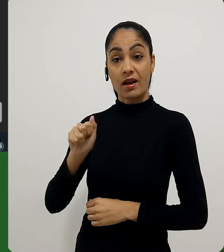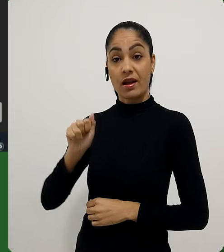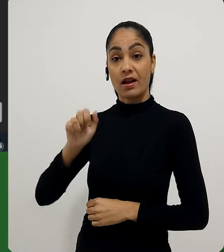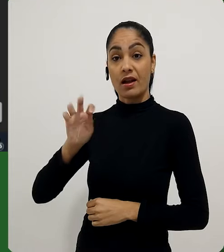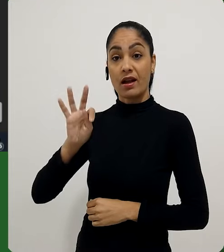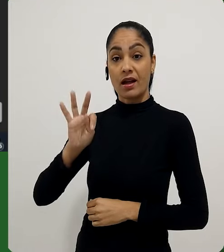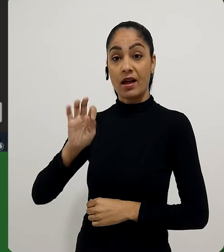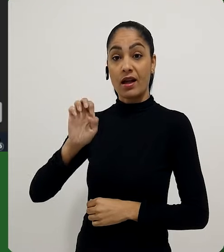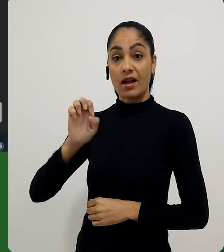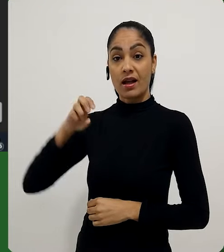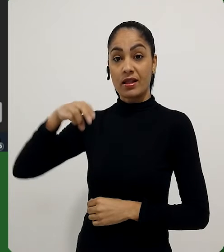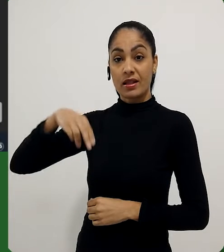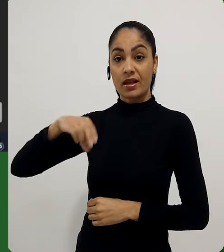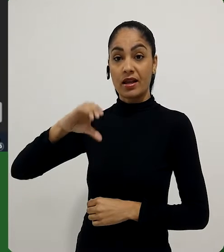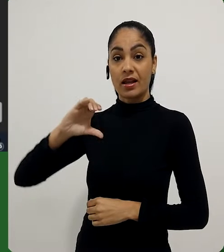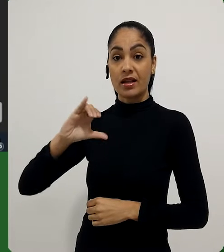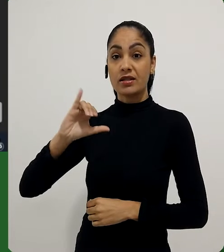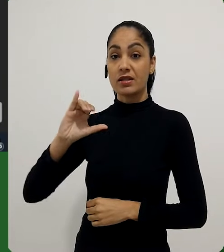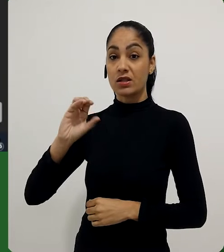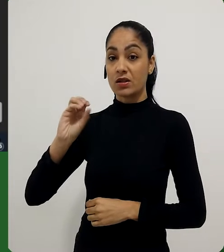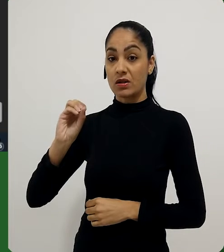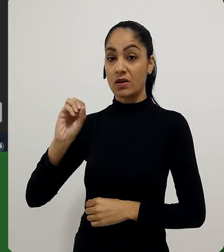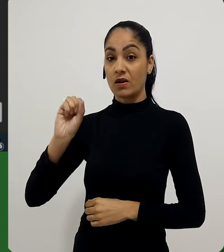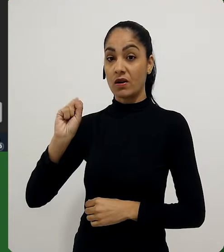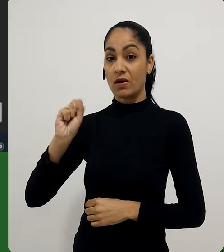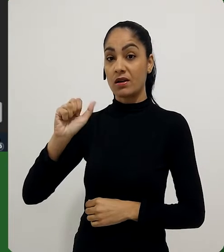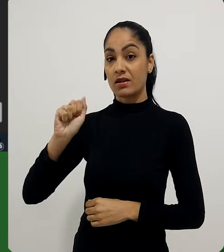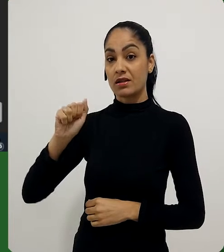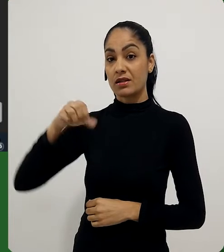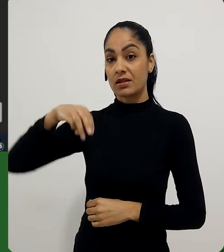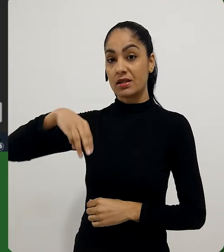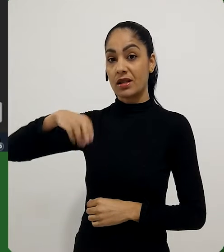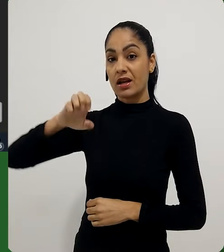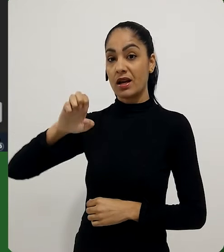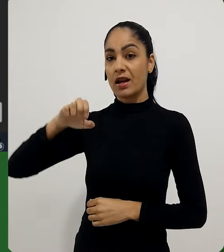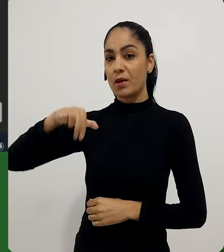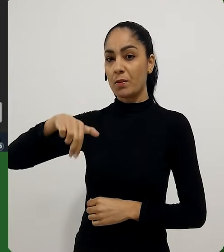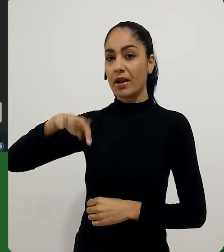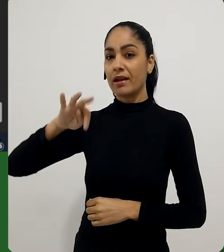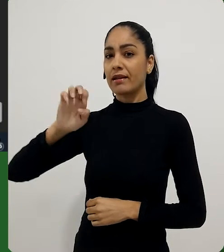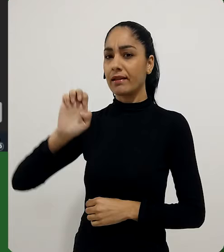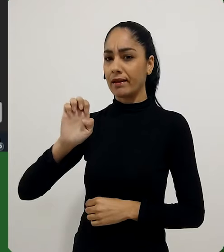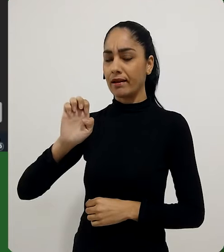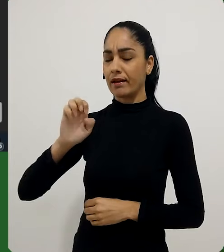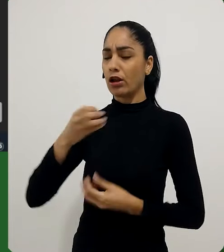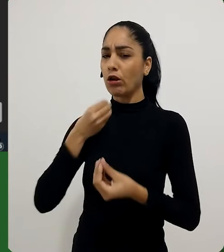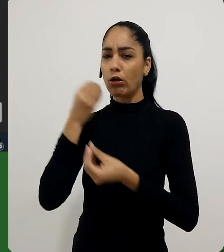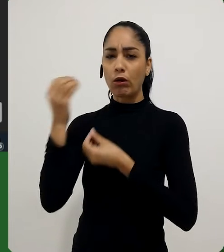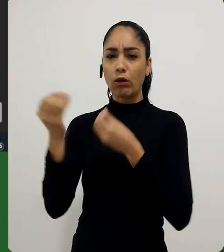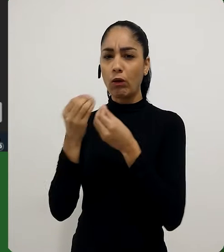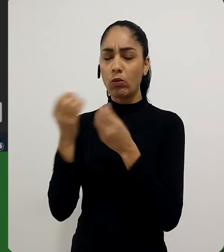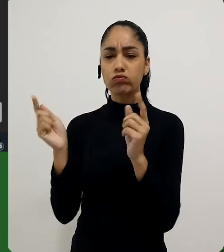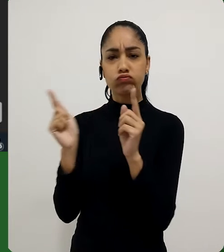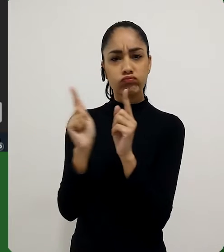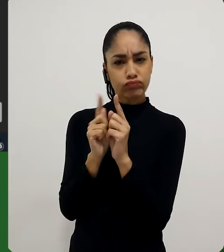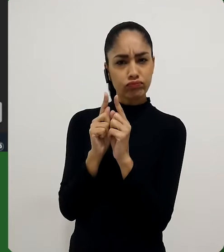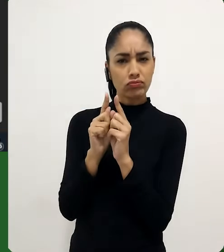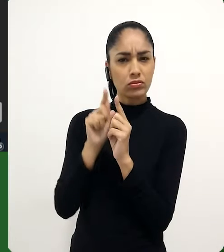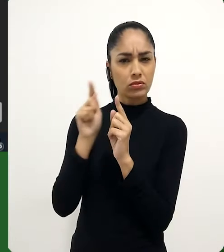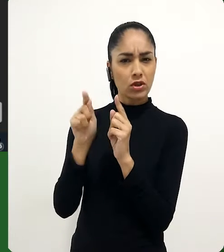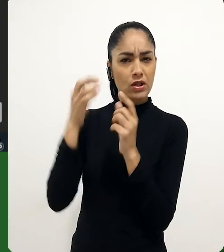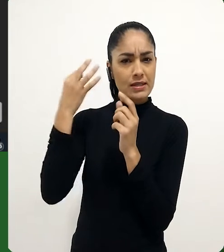maneira, utilizando a expressão atenciosamente, né? E como é que